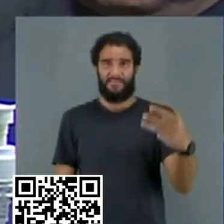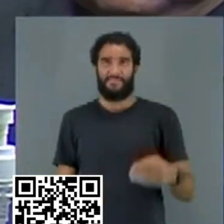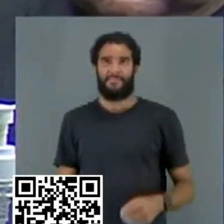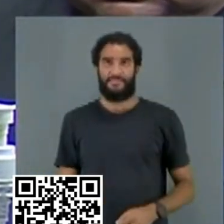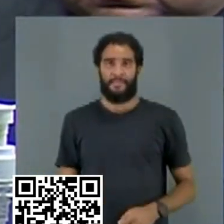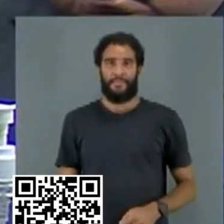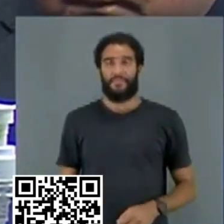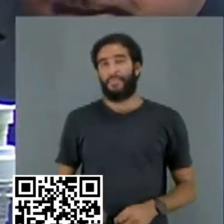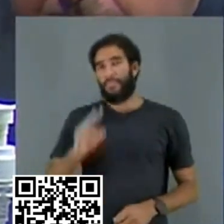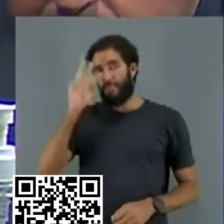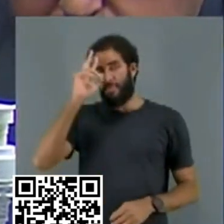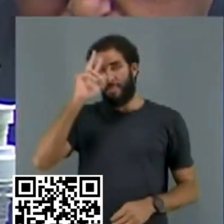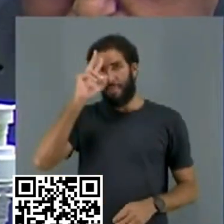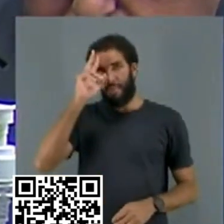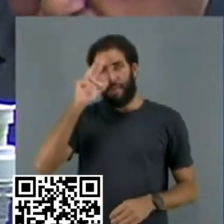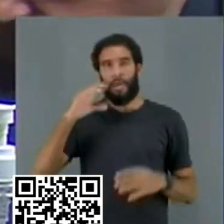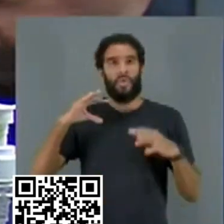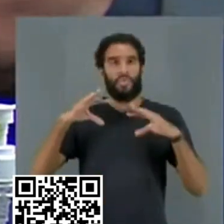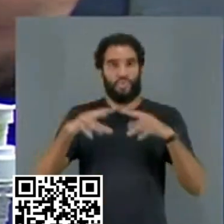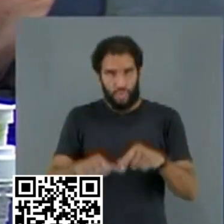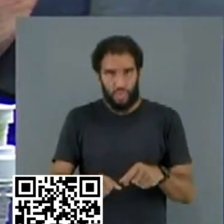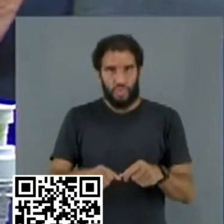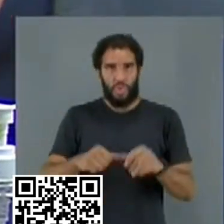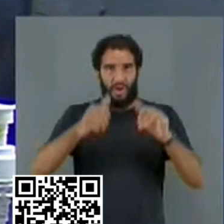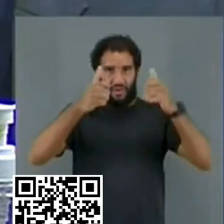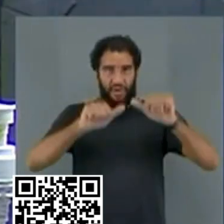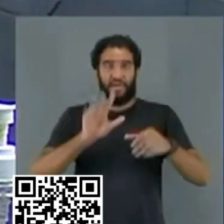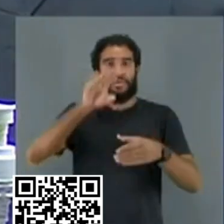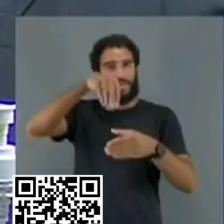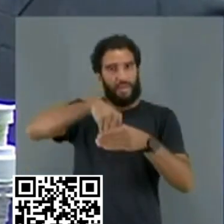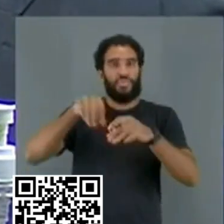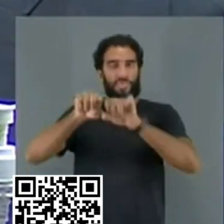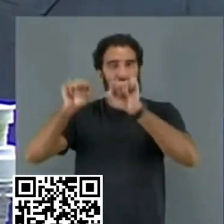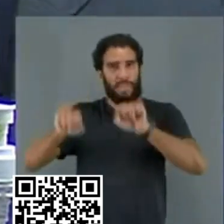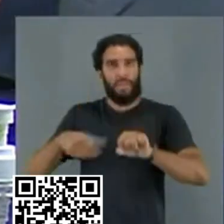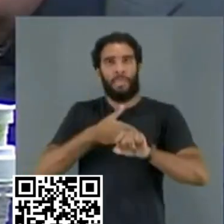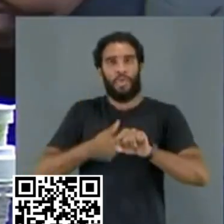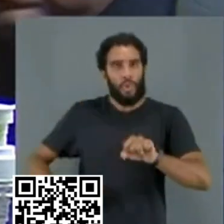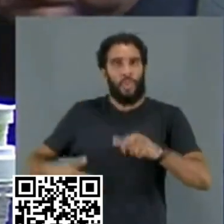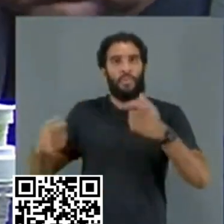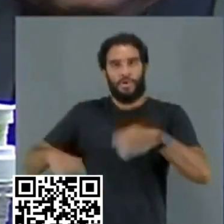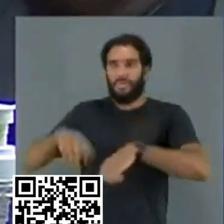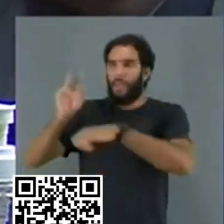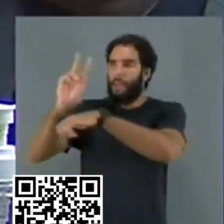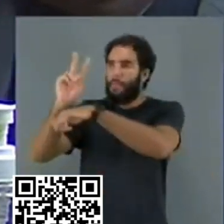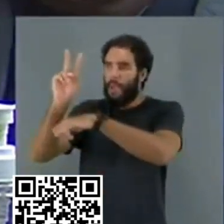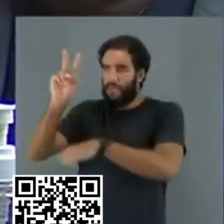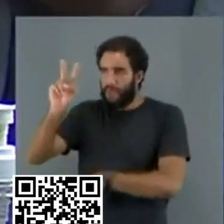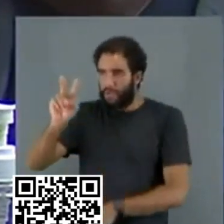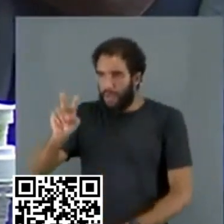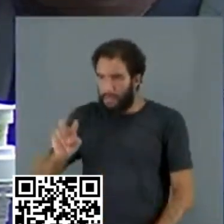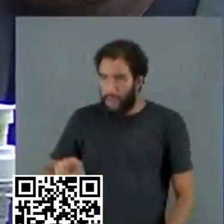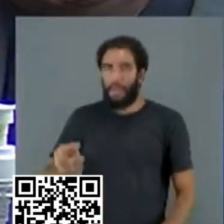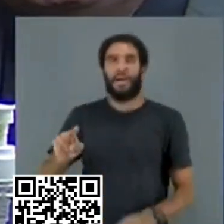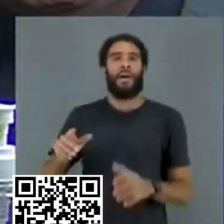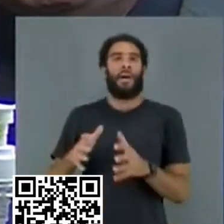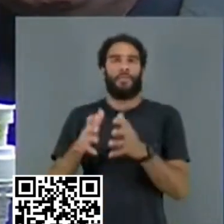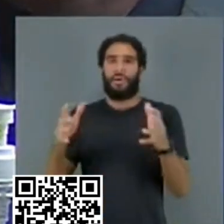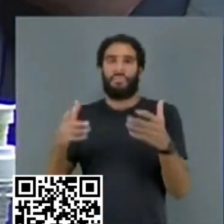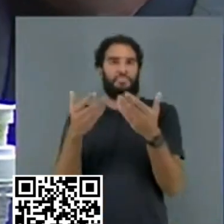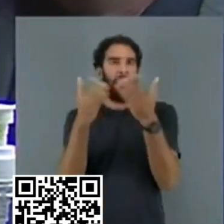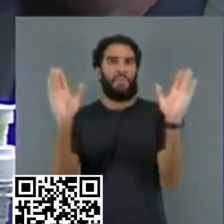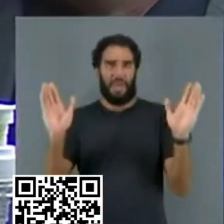Reitero que todos esses recursos estão dentro dos sistemas do governo federal, que podem ser auditados, e em sua maioria que está aqui são fontes